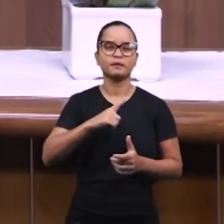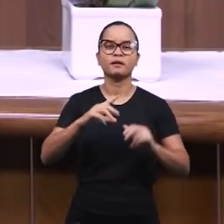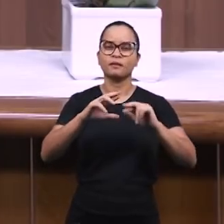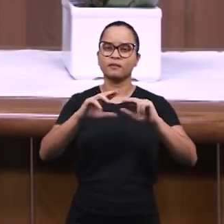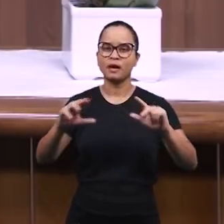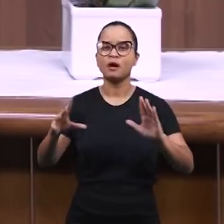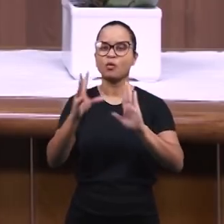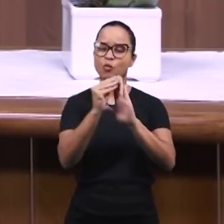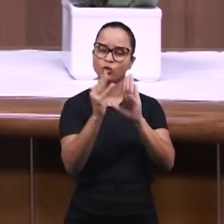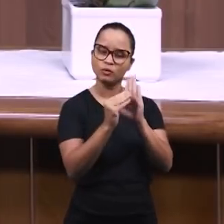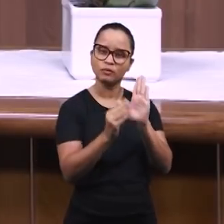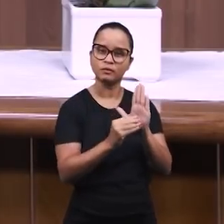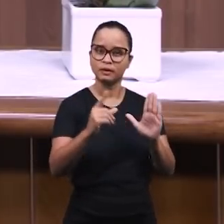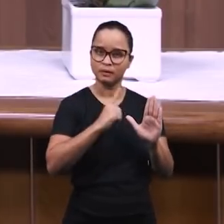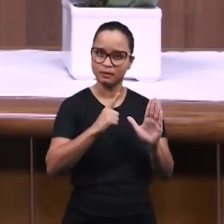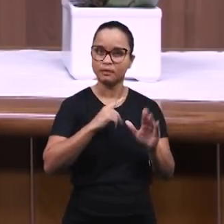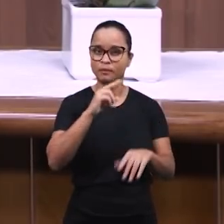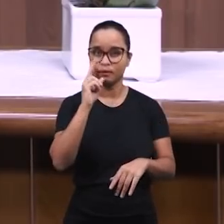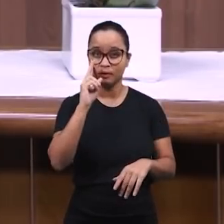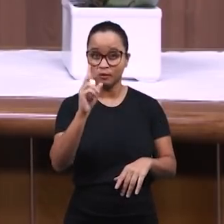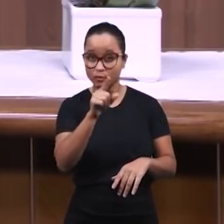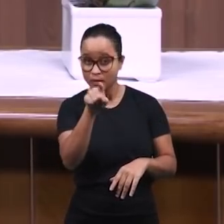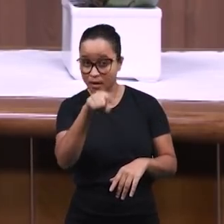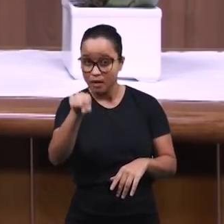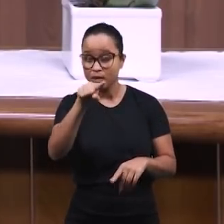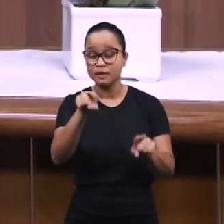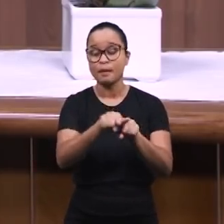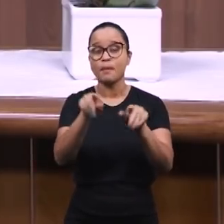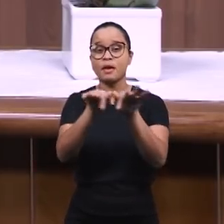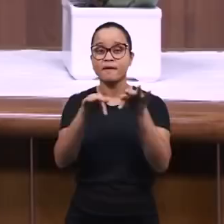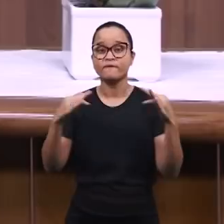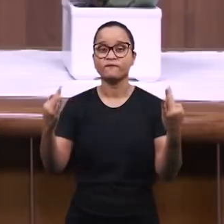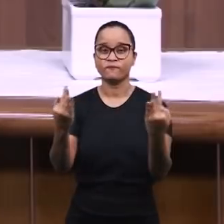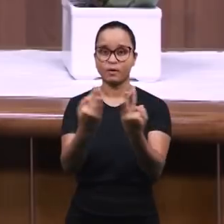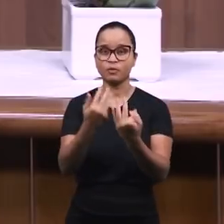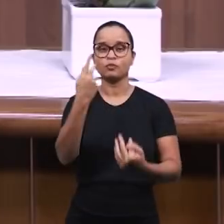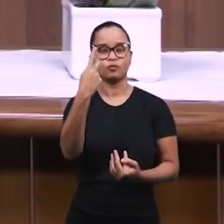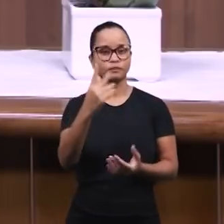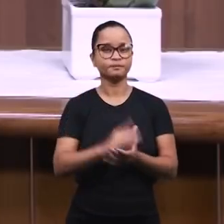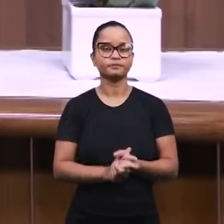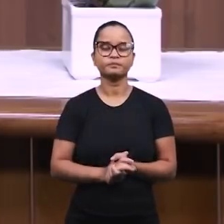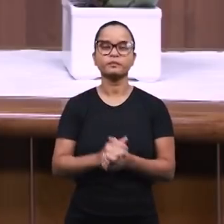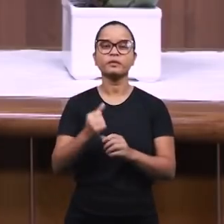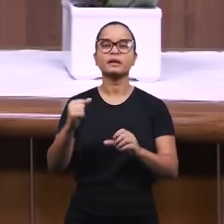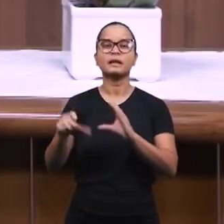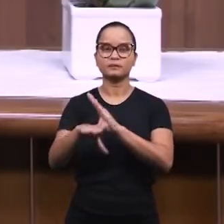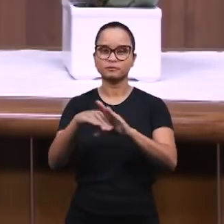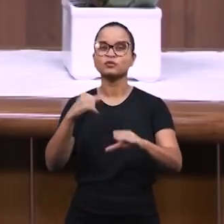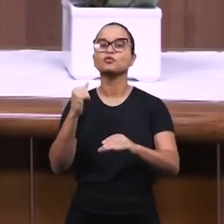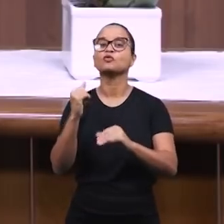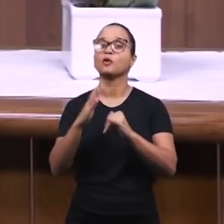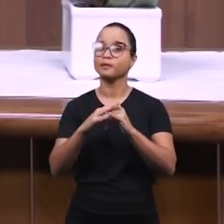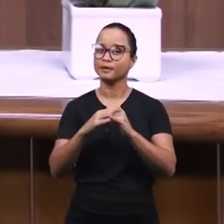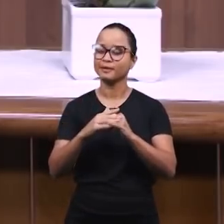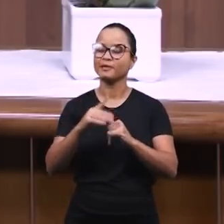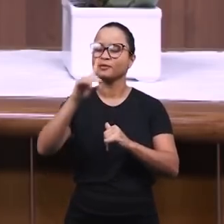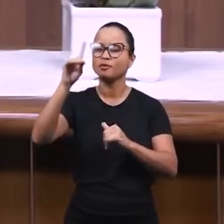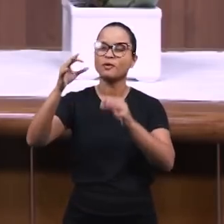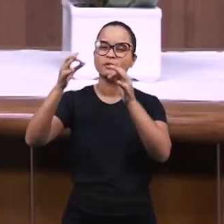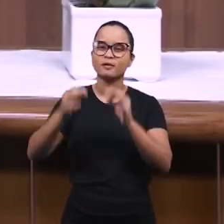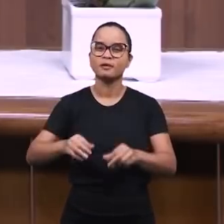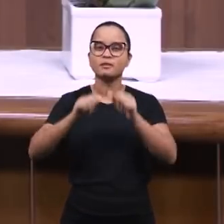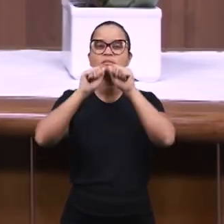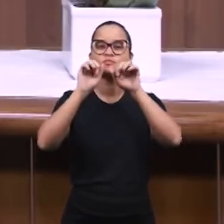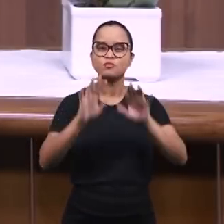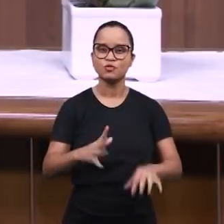quantidade imensa de conteúdos para você e para toda a sua família lá no nosso canal. E o Senhor certamente vai abençoar a